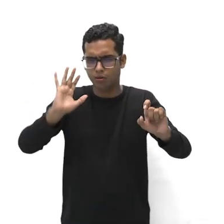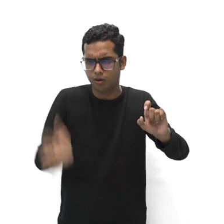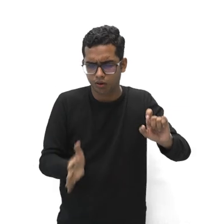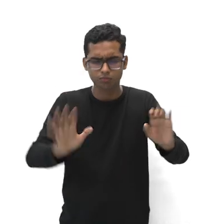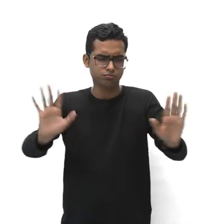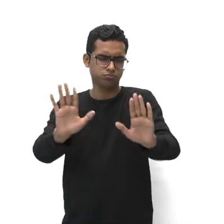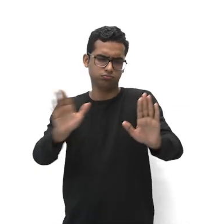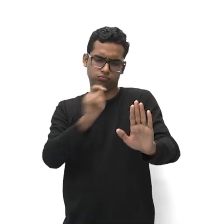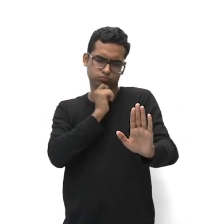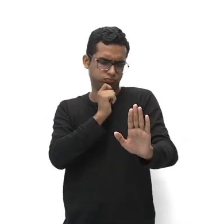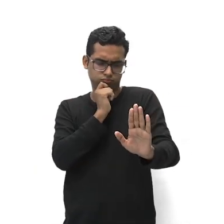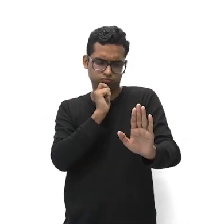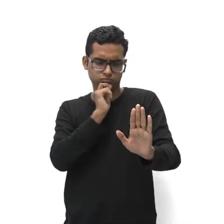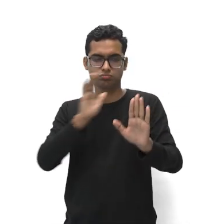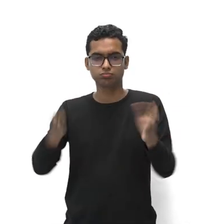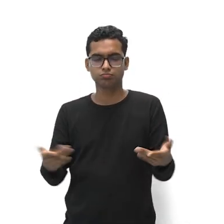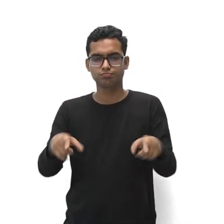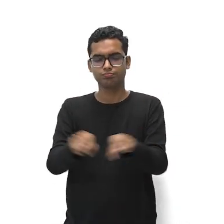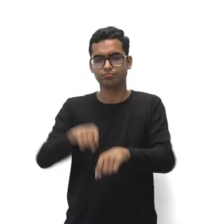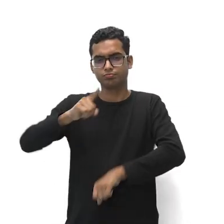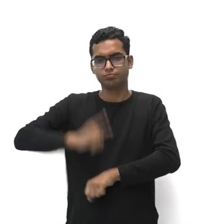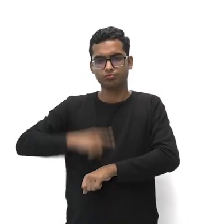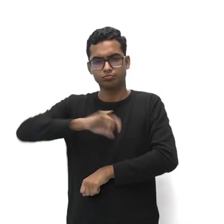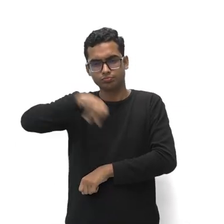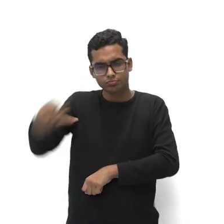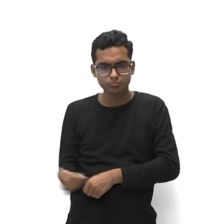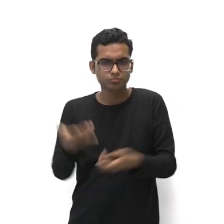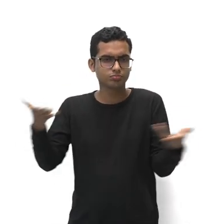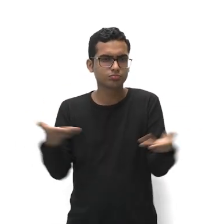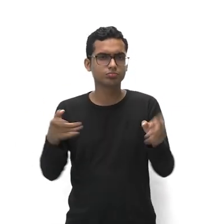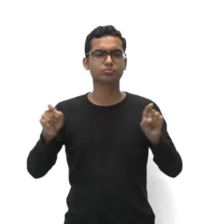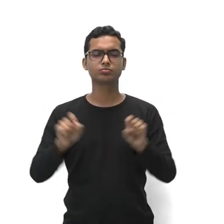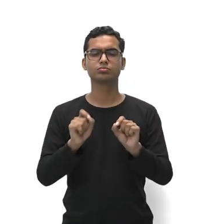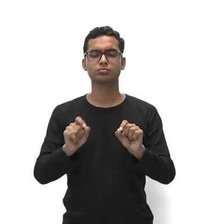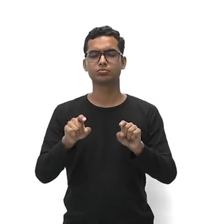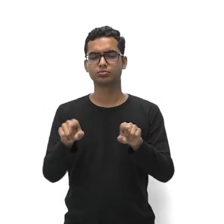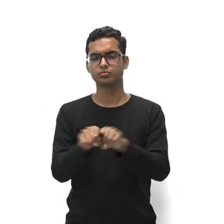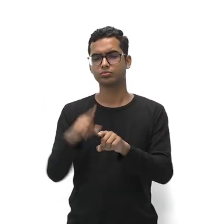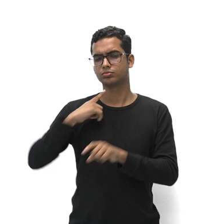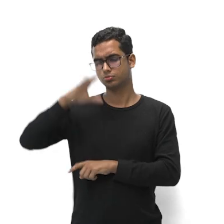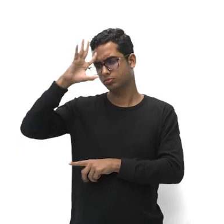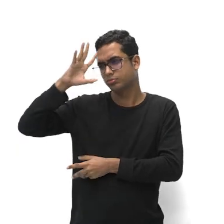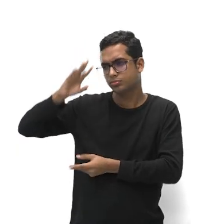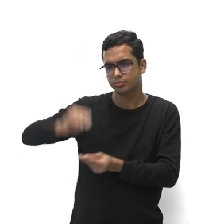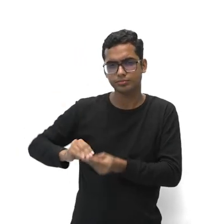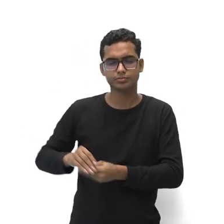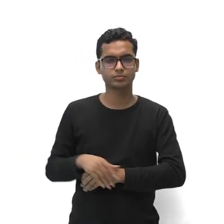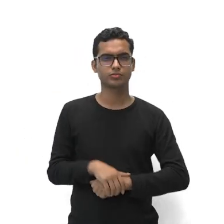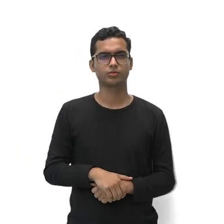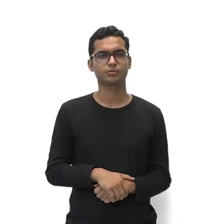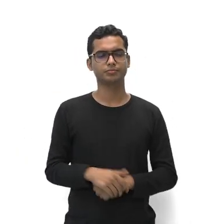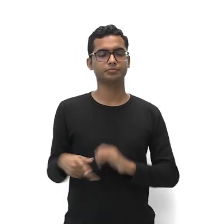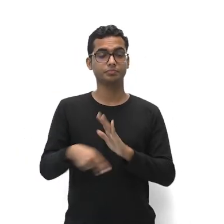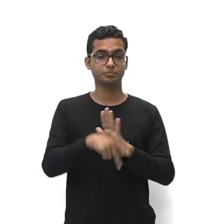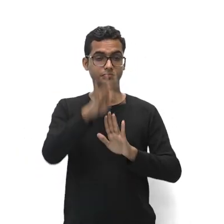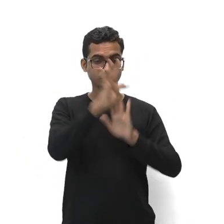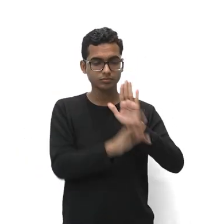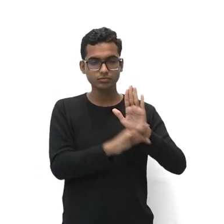certo? Então, nesse momento, a gente só fez fazer a interpretação do